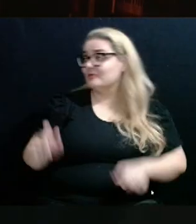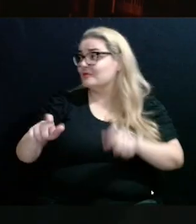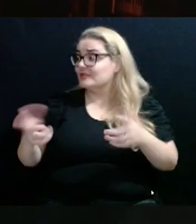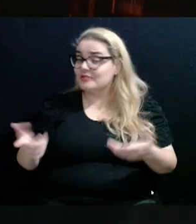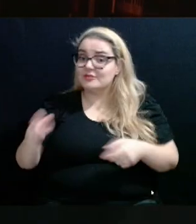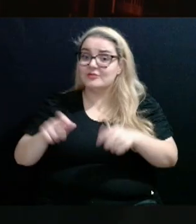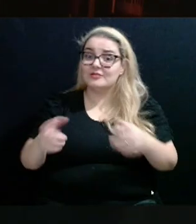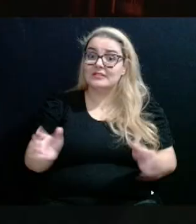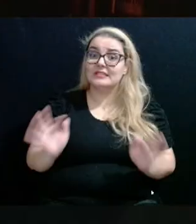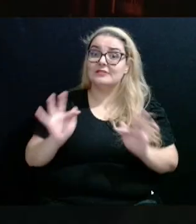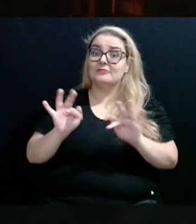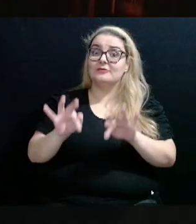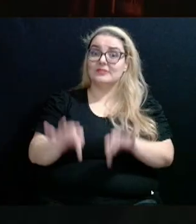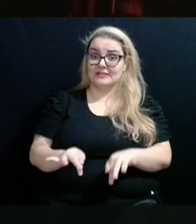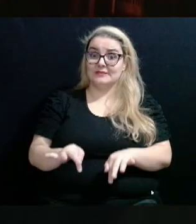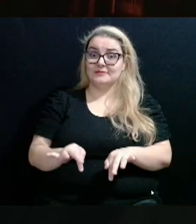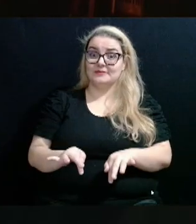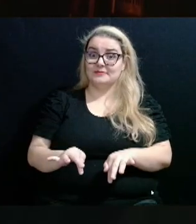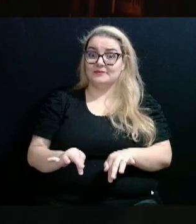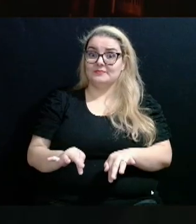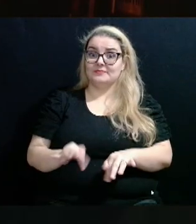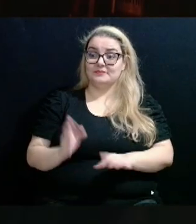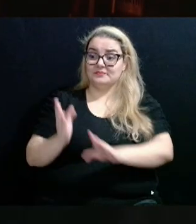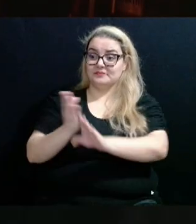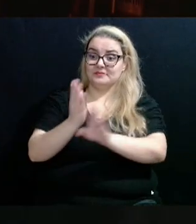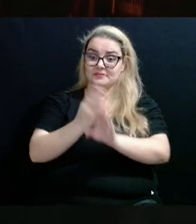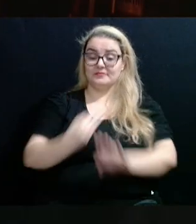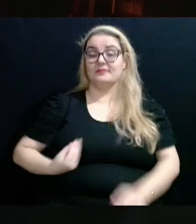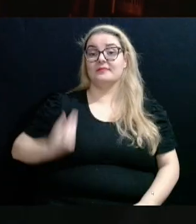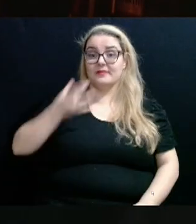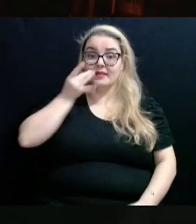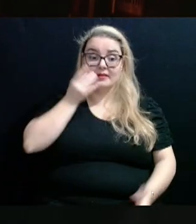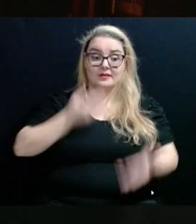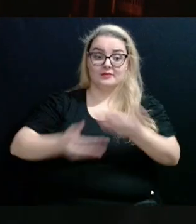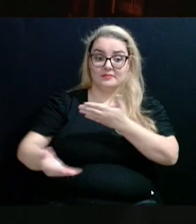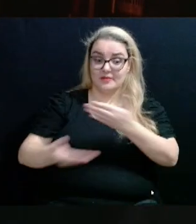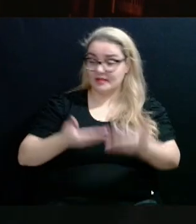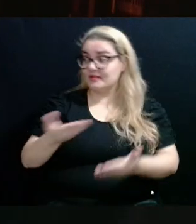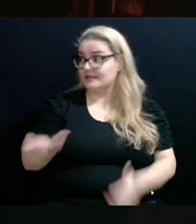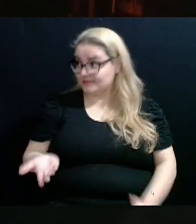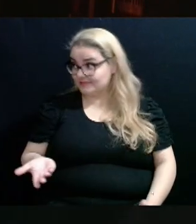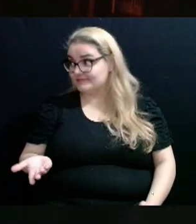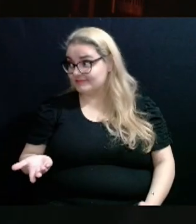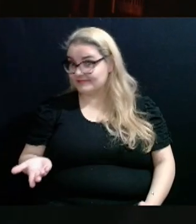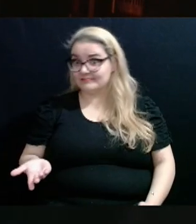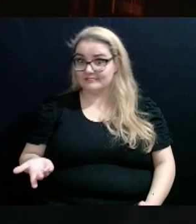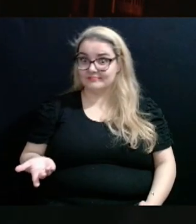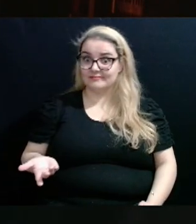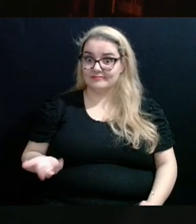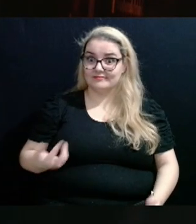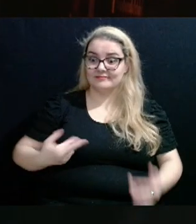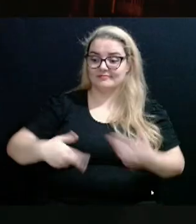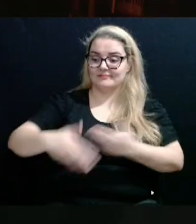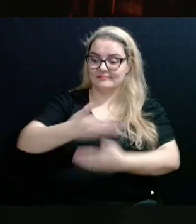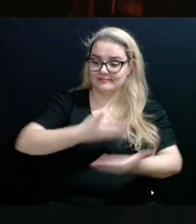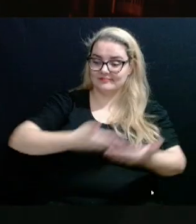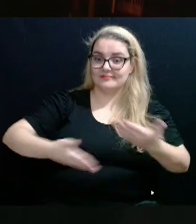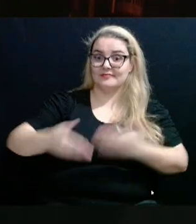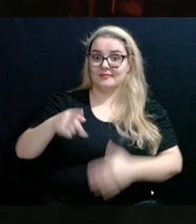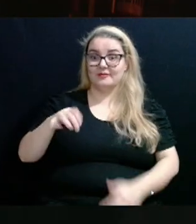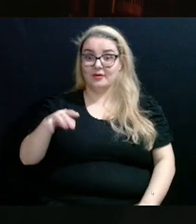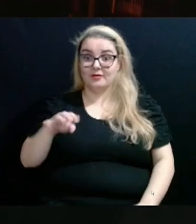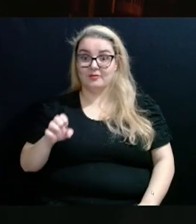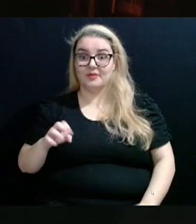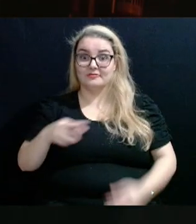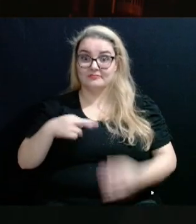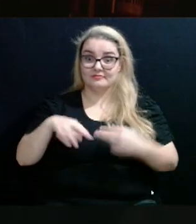que se encontrar pessoalmente para fazer a troca da figurinha. Então, é uma ponte, né? É uma ponte, é um aliado para o seu